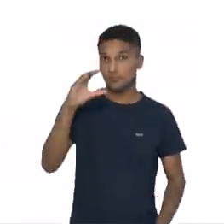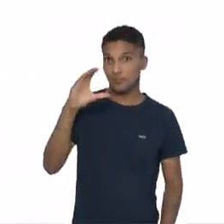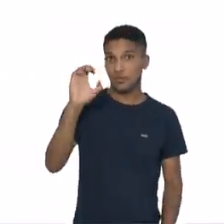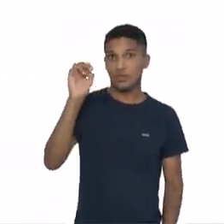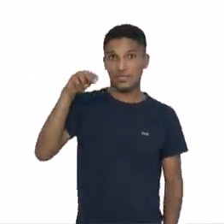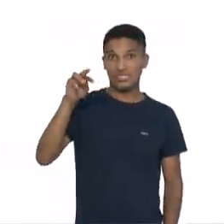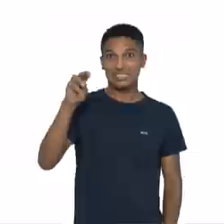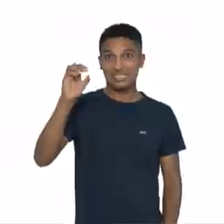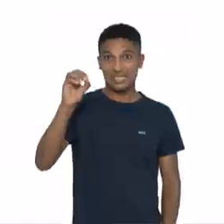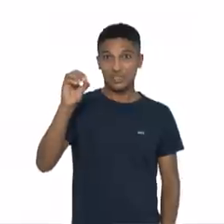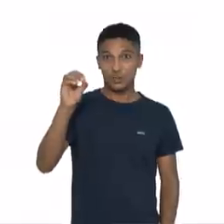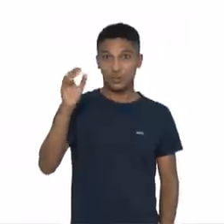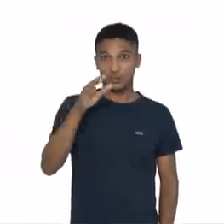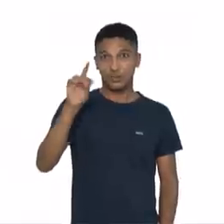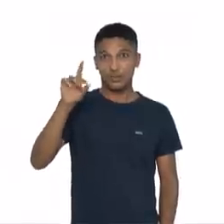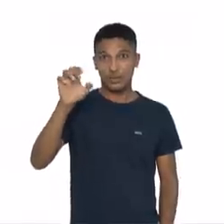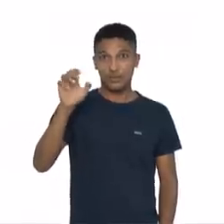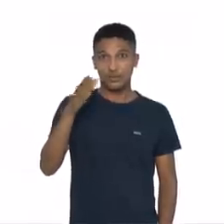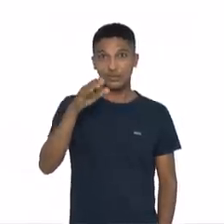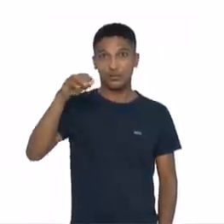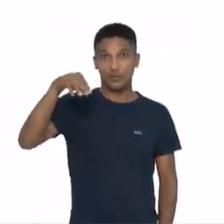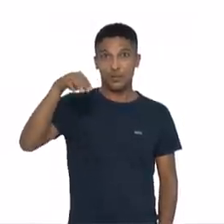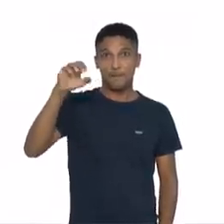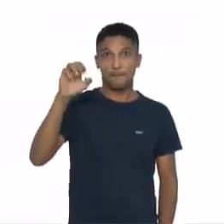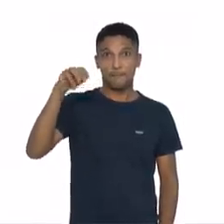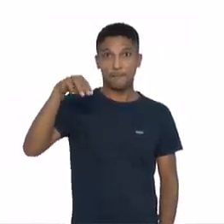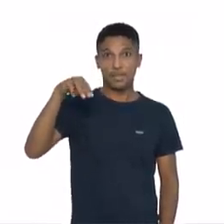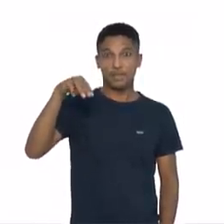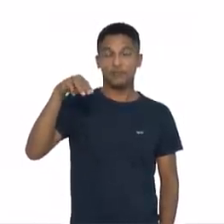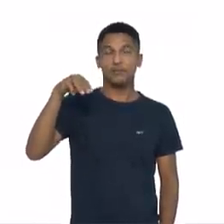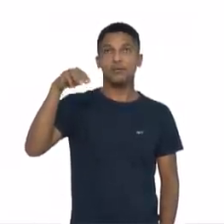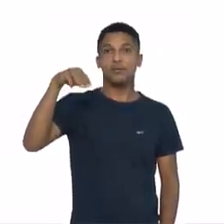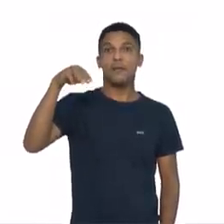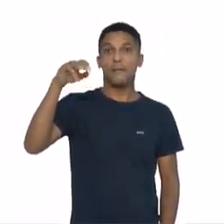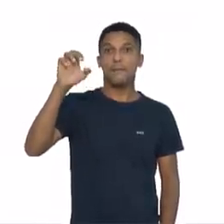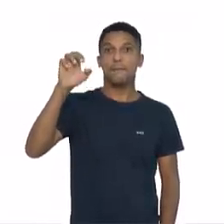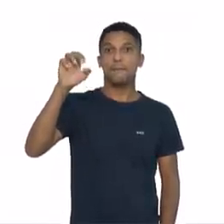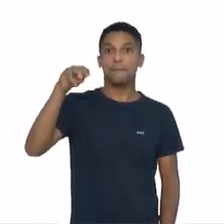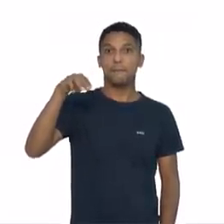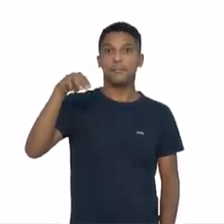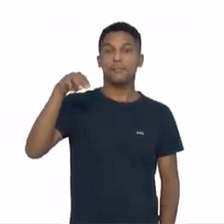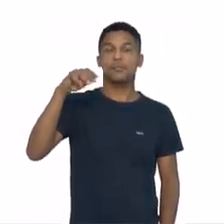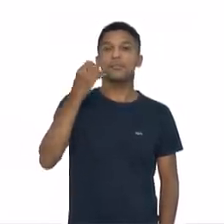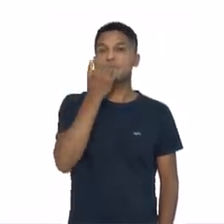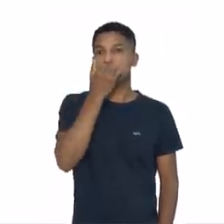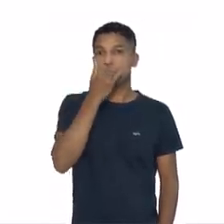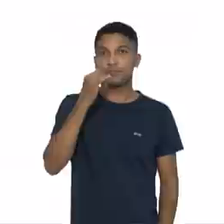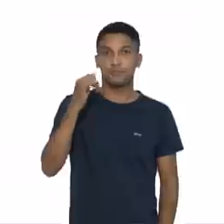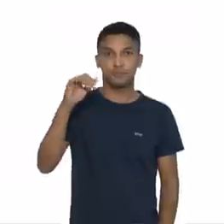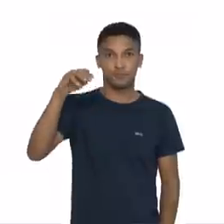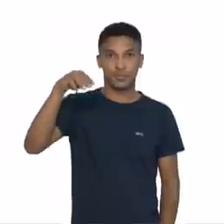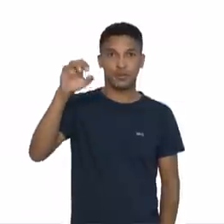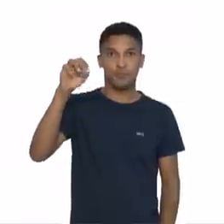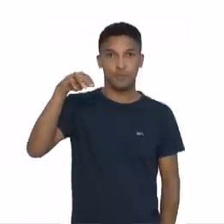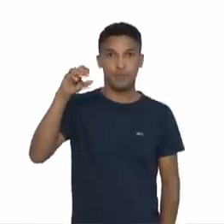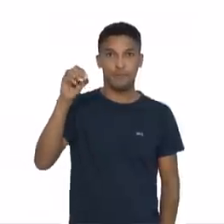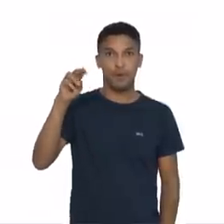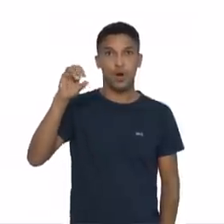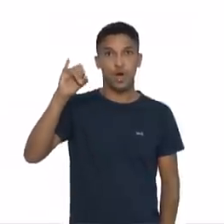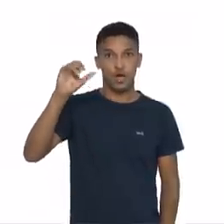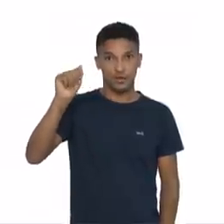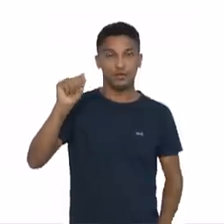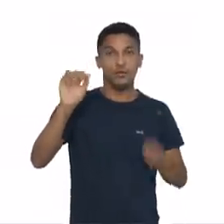em 2009 e localizada na região de São Paulo, é manter vivas a arte e a história do circo. Em suas instalações